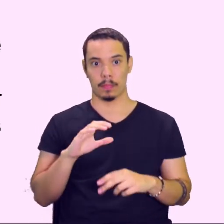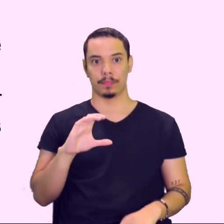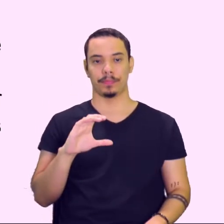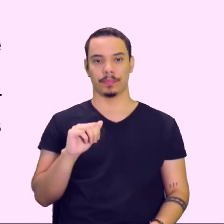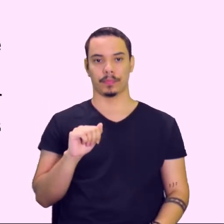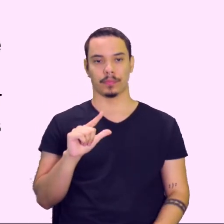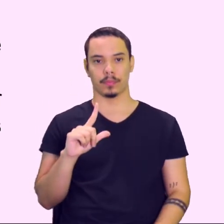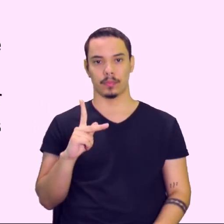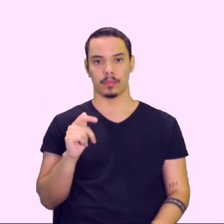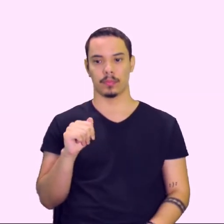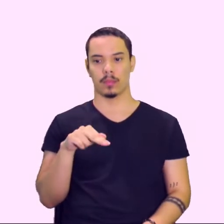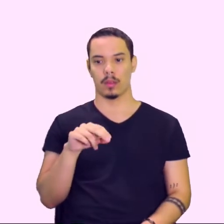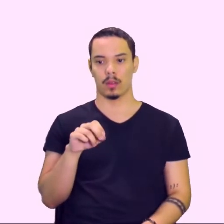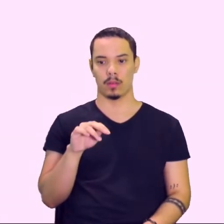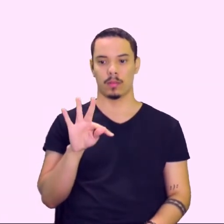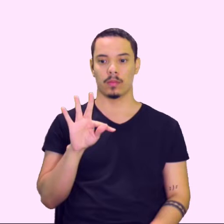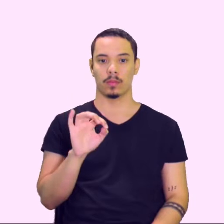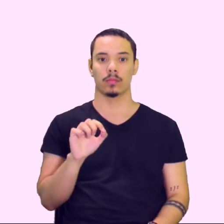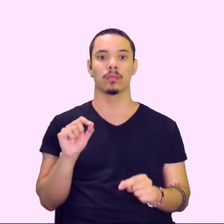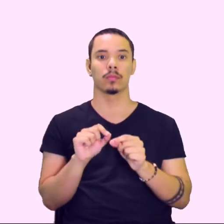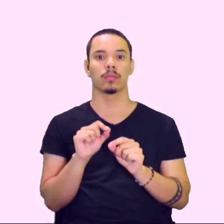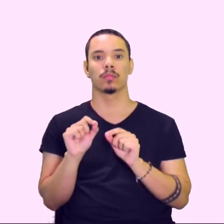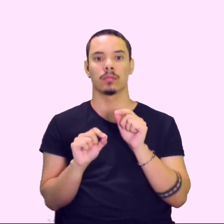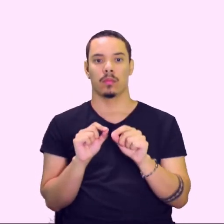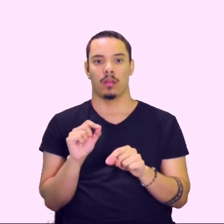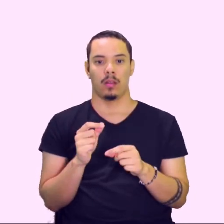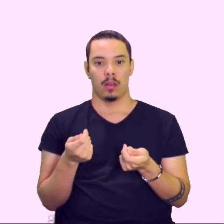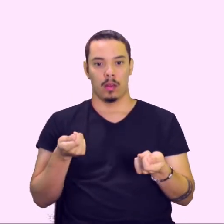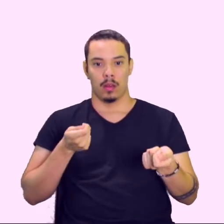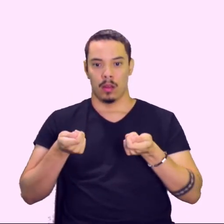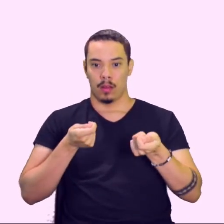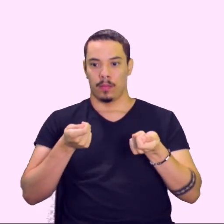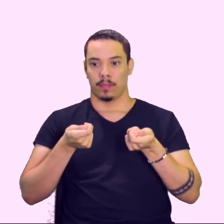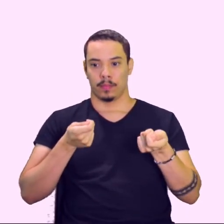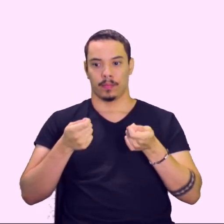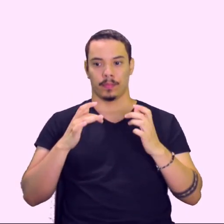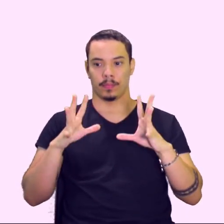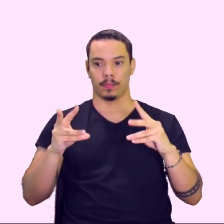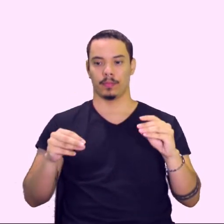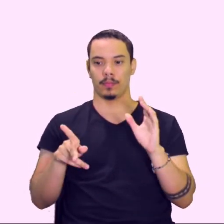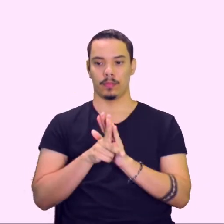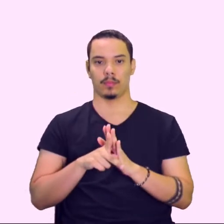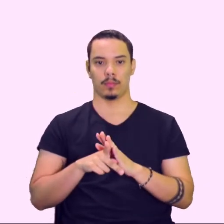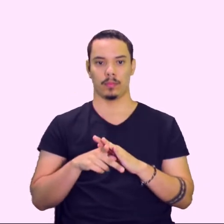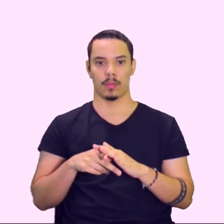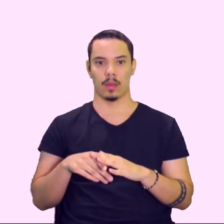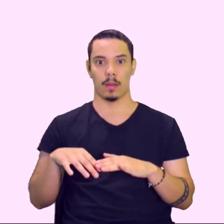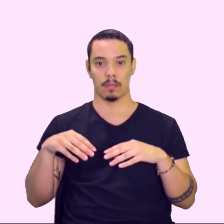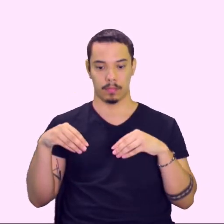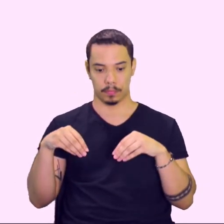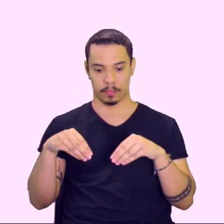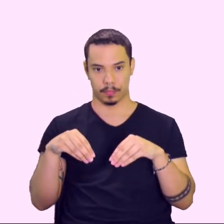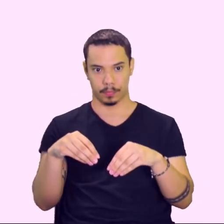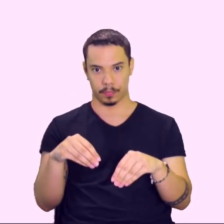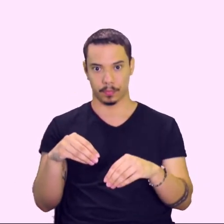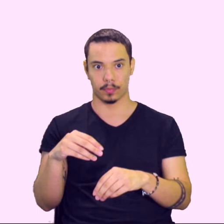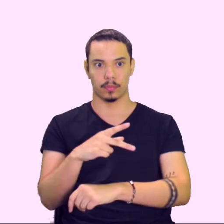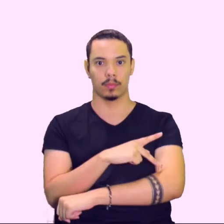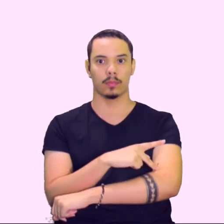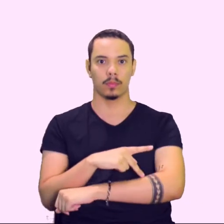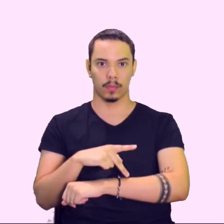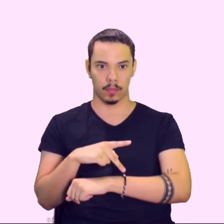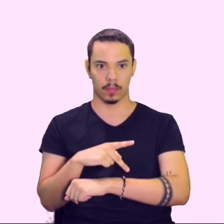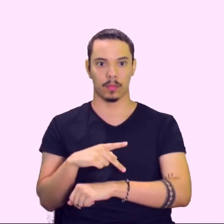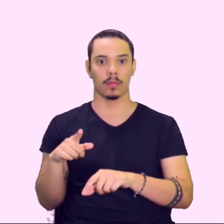vai ver no próximo slide, ele faz esse controle terrestre, né, e